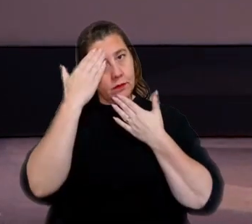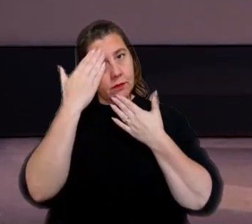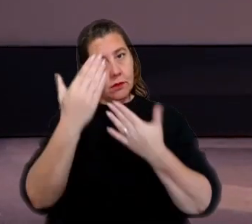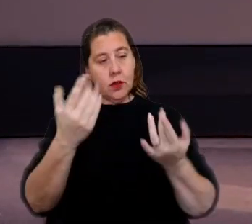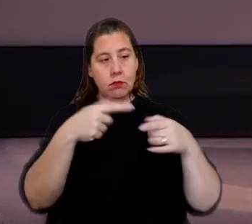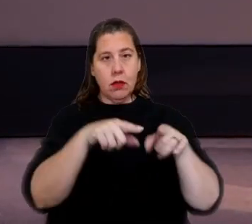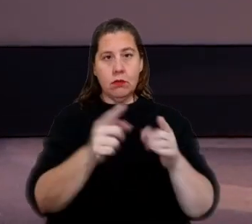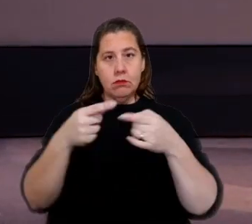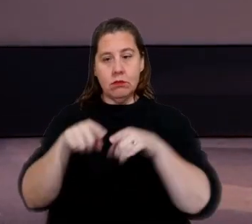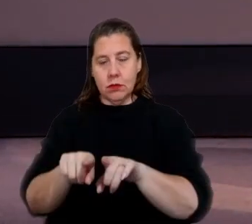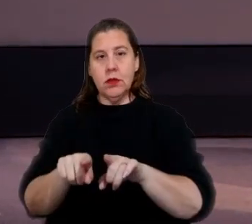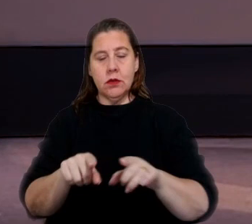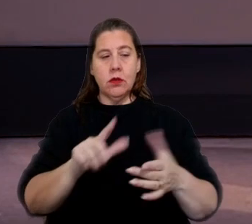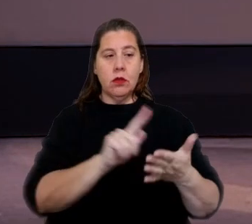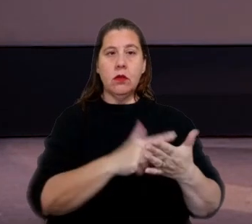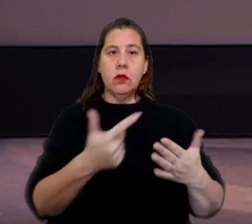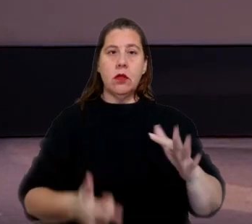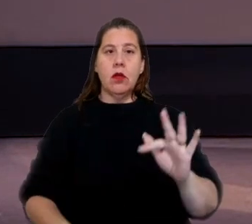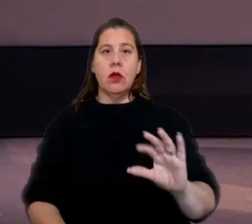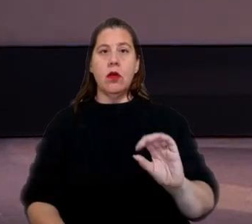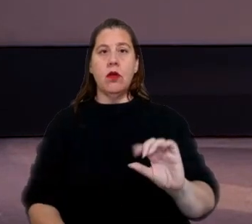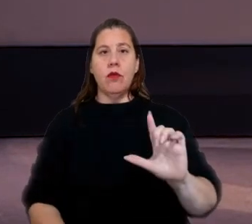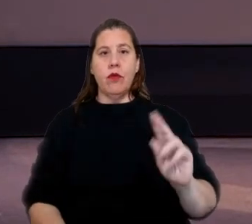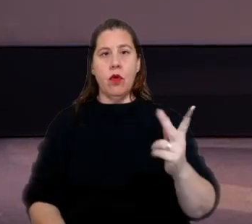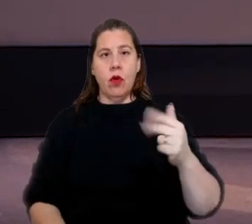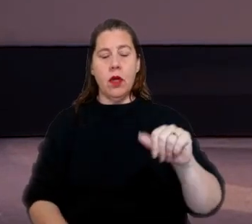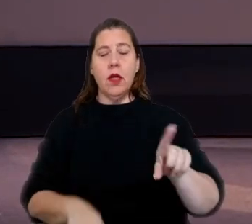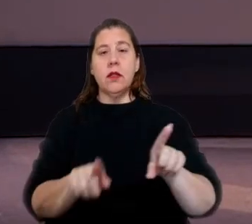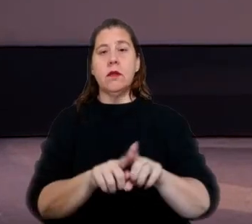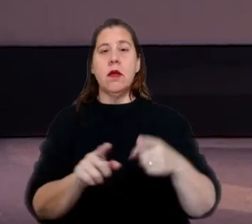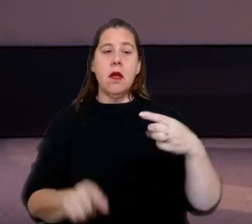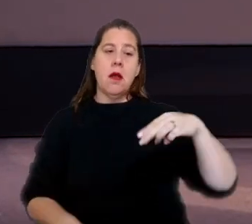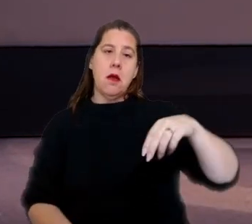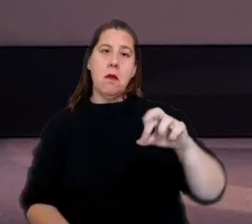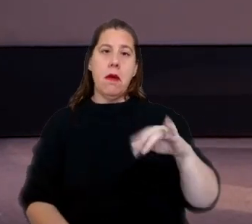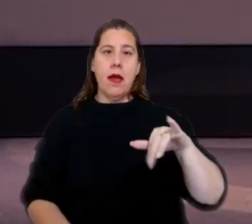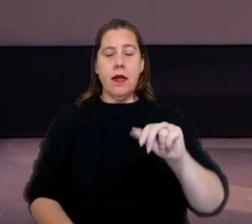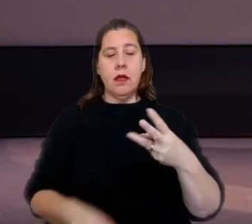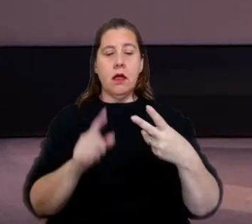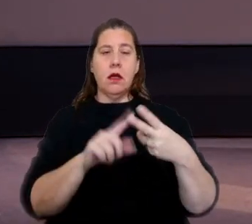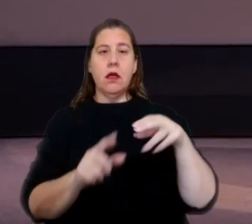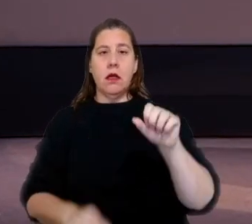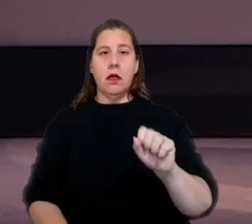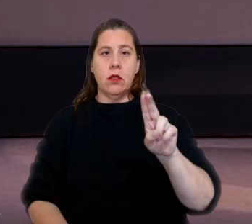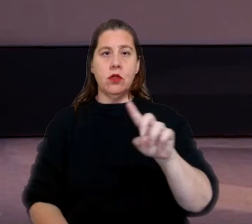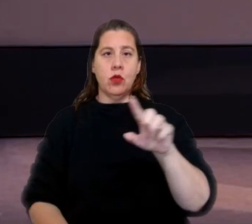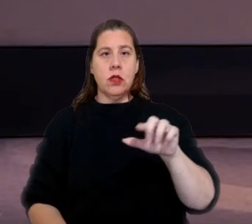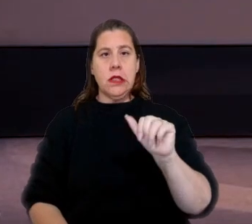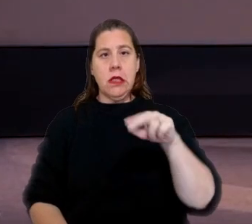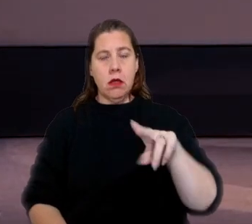iniciar agradecendo aqui as parcerias com a Folha de São Paulo, com a Marina e com a Suzana